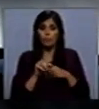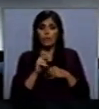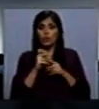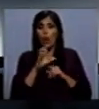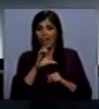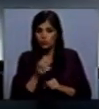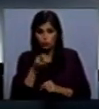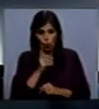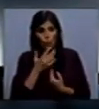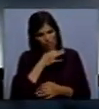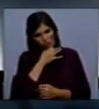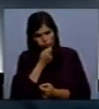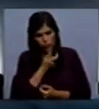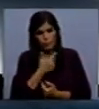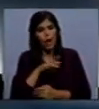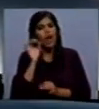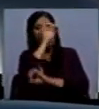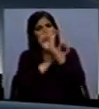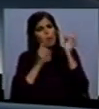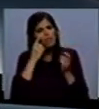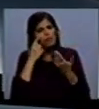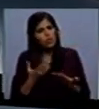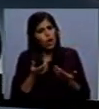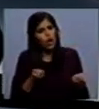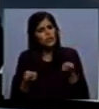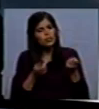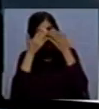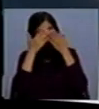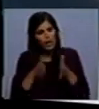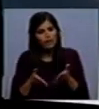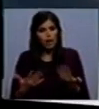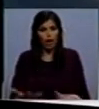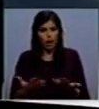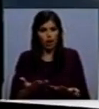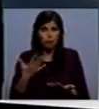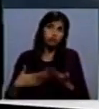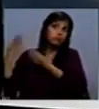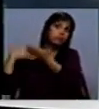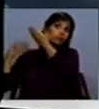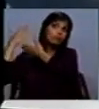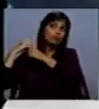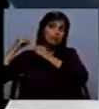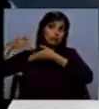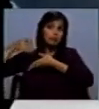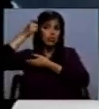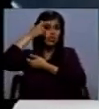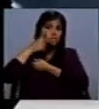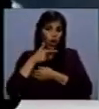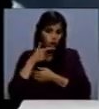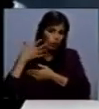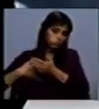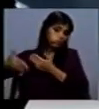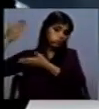esta europa que vivemos hoje até nossa organização democrata que vai lá atrás do início da história do de outros tempos